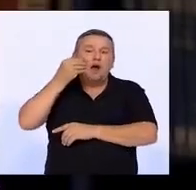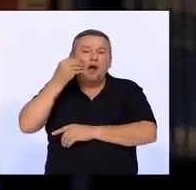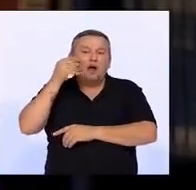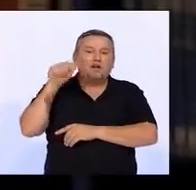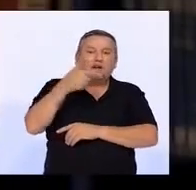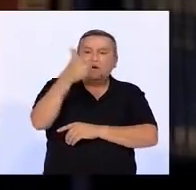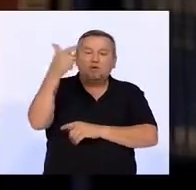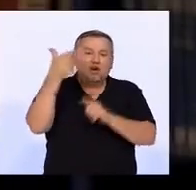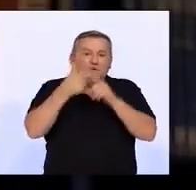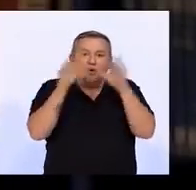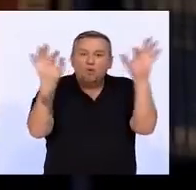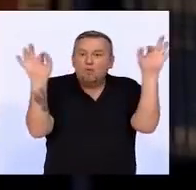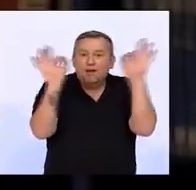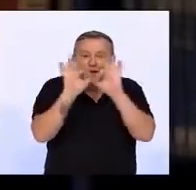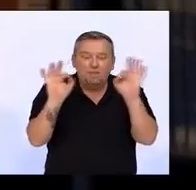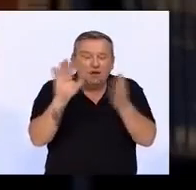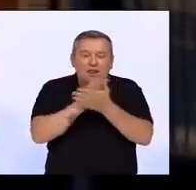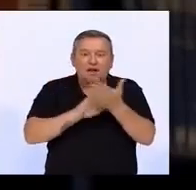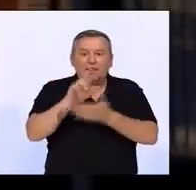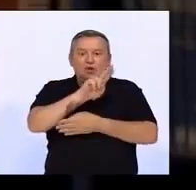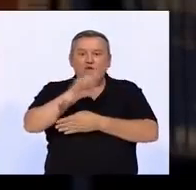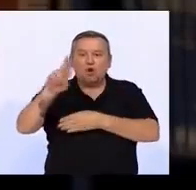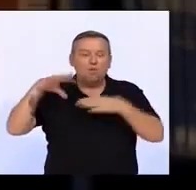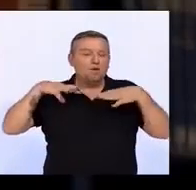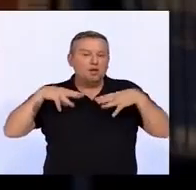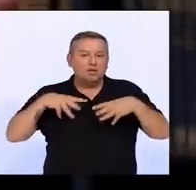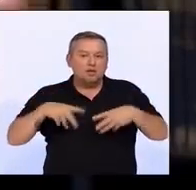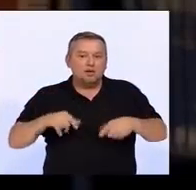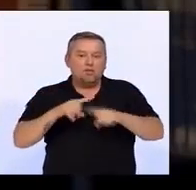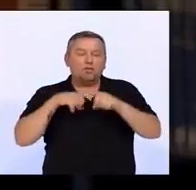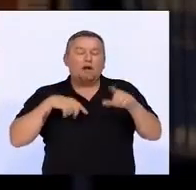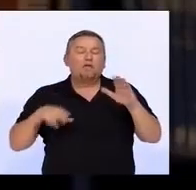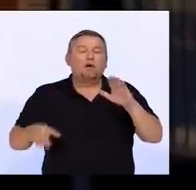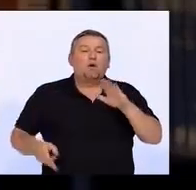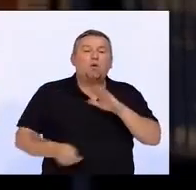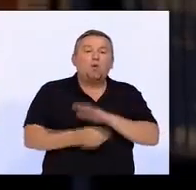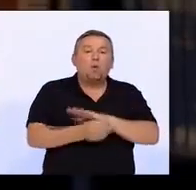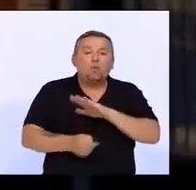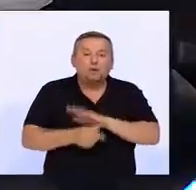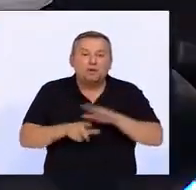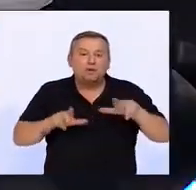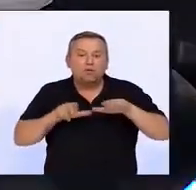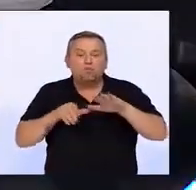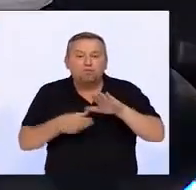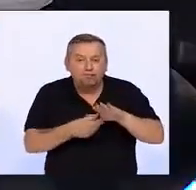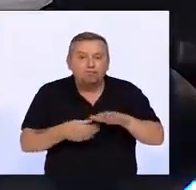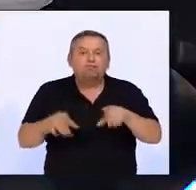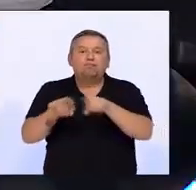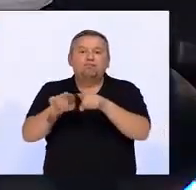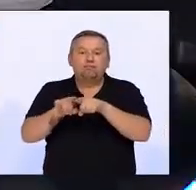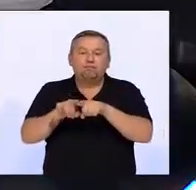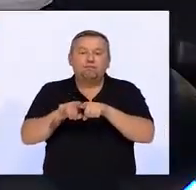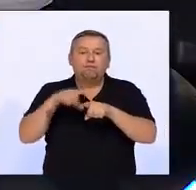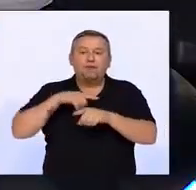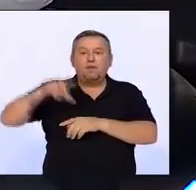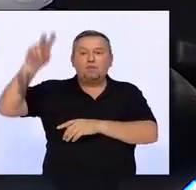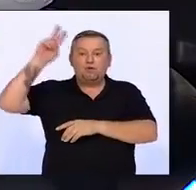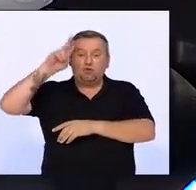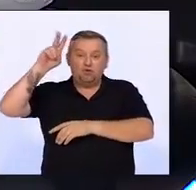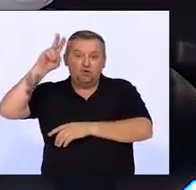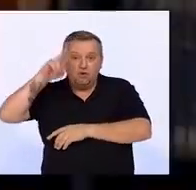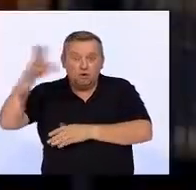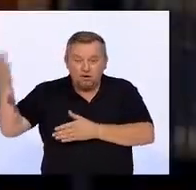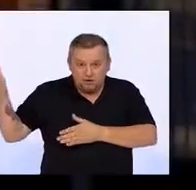um arranhão na sua biografia com relação à corrupção. E nós temos uma chapa que tem tudo isso, quer dizer, história,